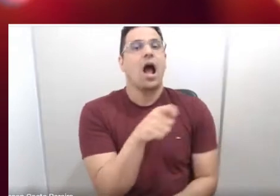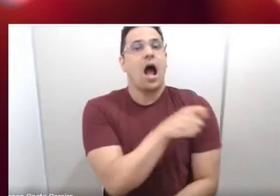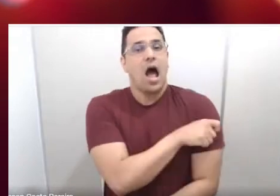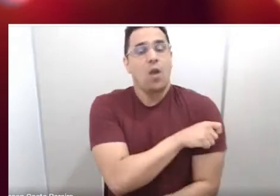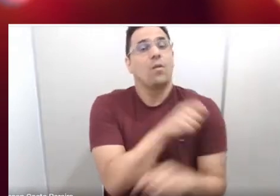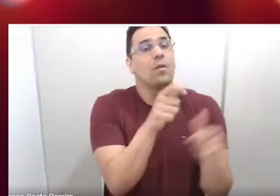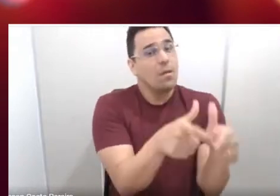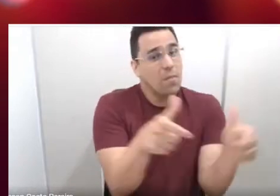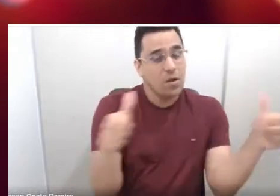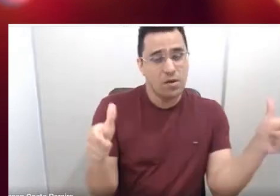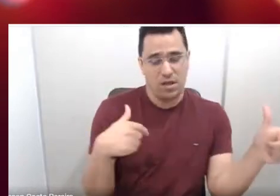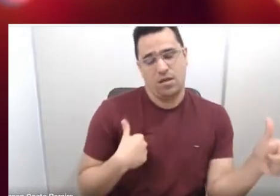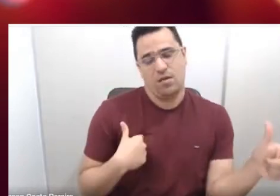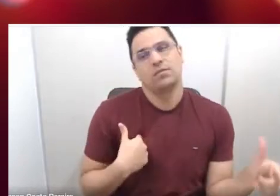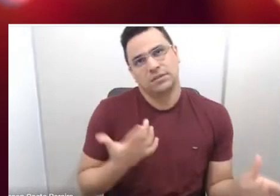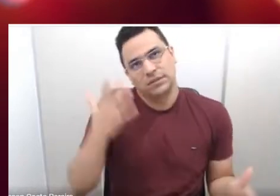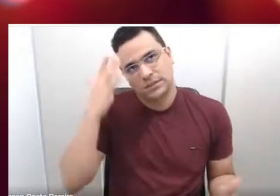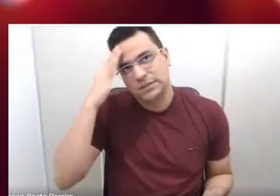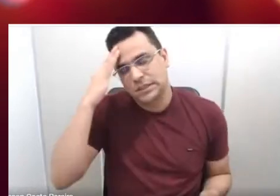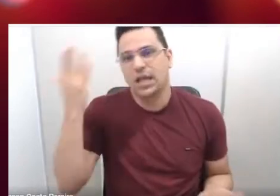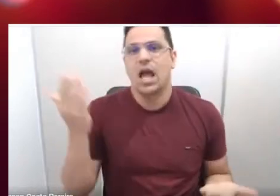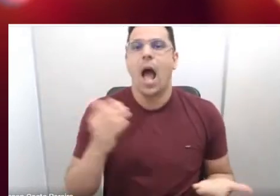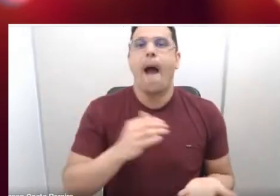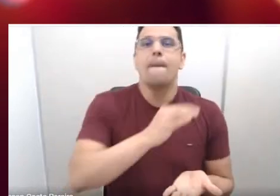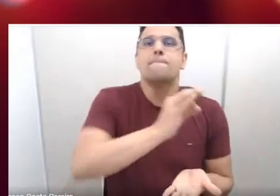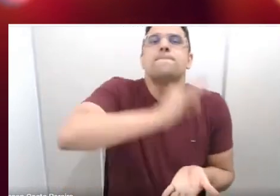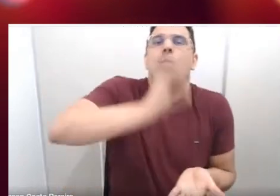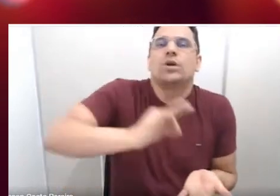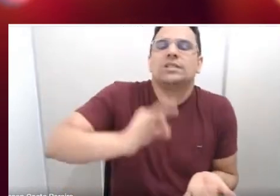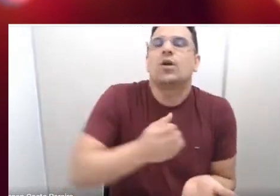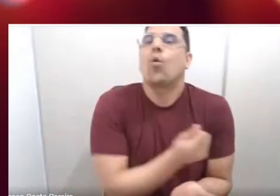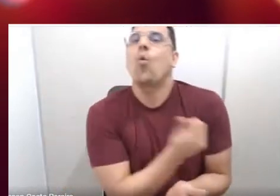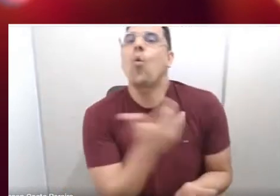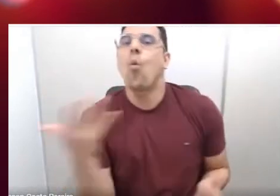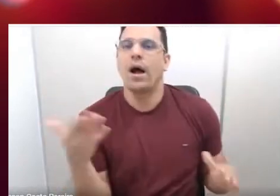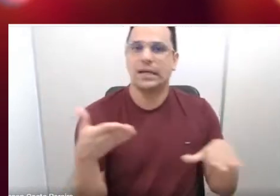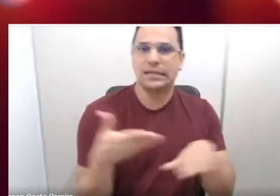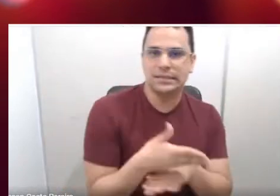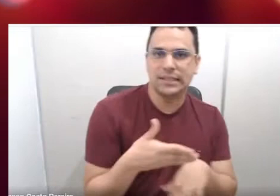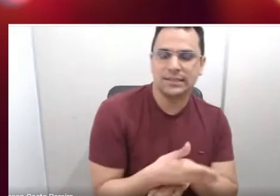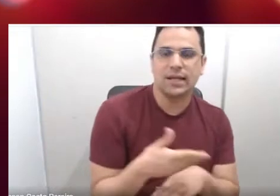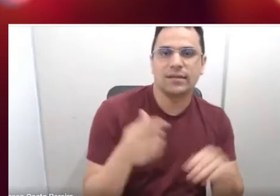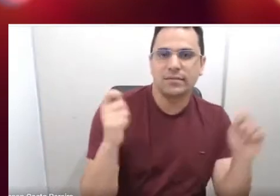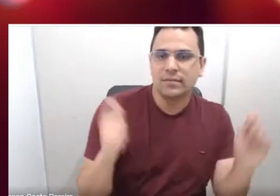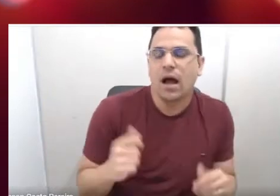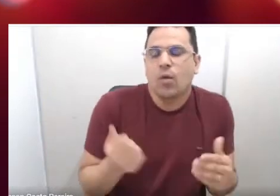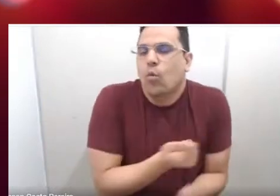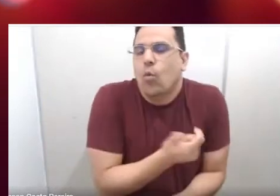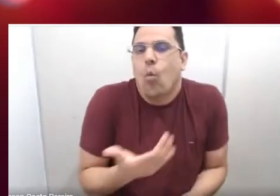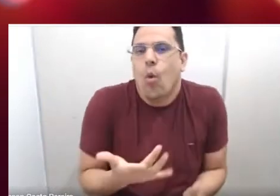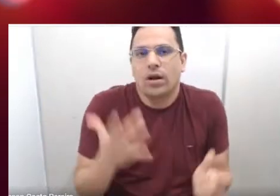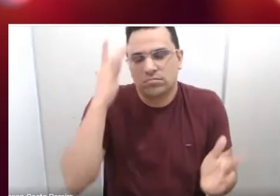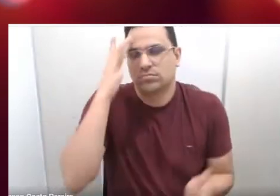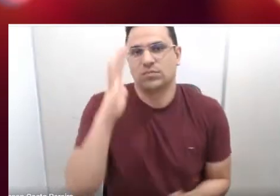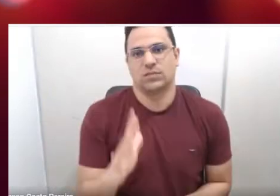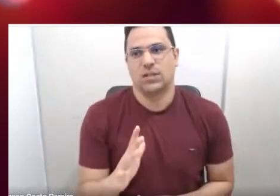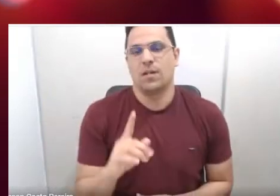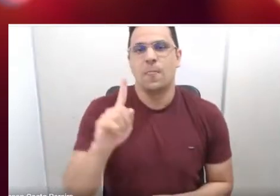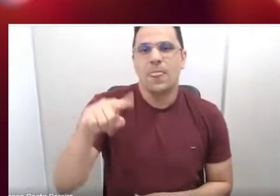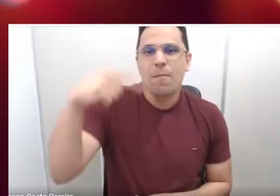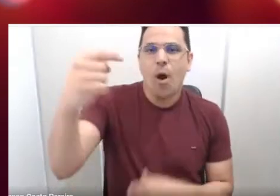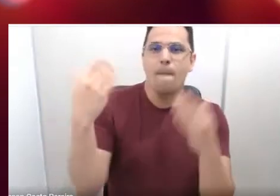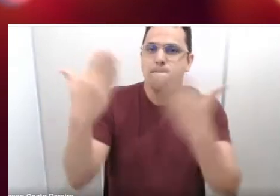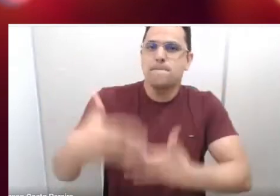não tenho essa informação, mas eu acho que, ao final desse ensino remoto, que inclusive o período de prova final encerra a semana que vem,